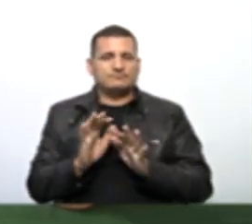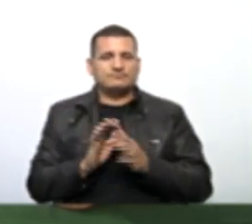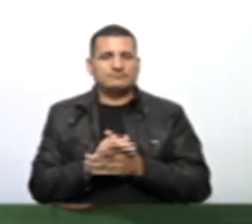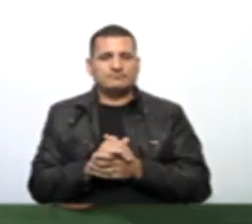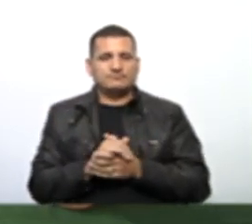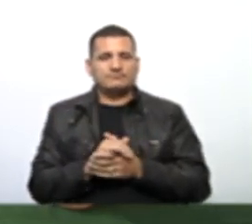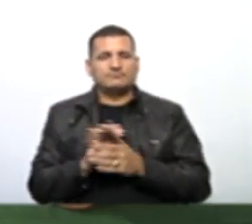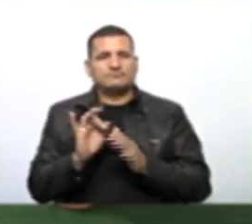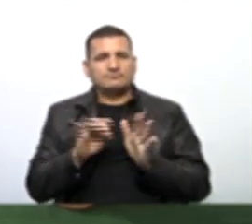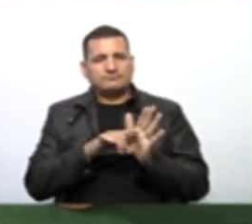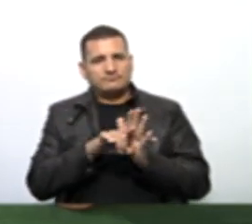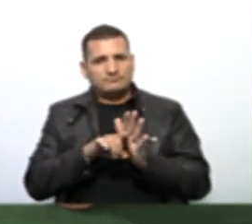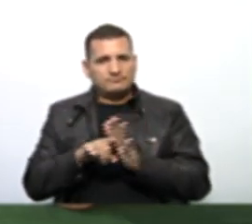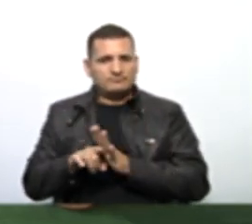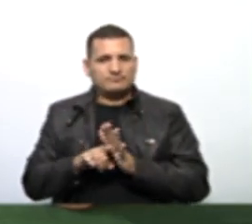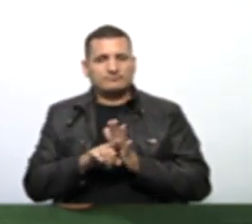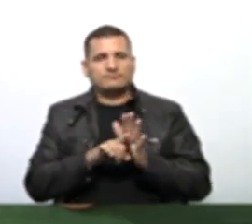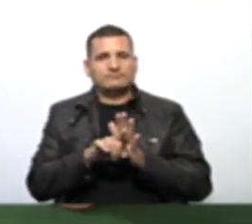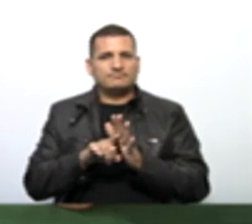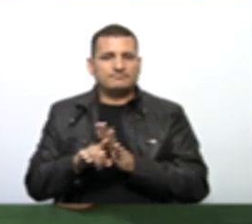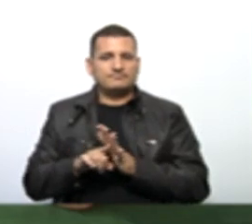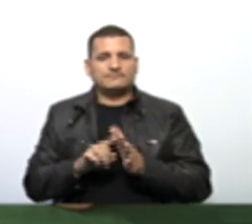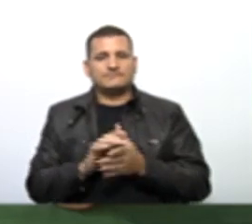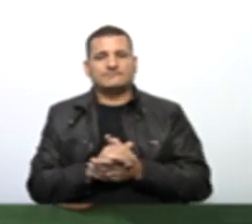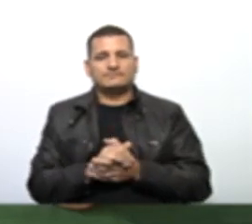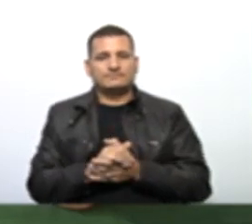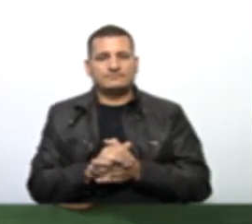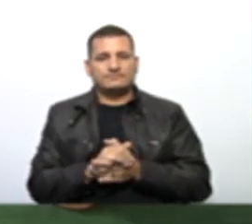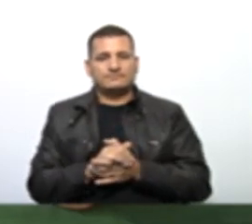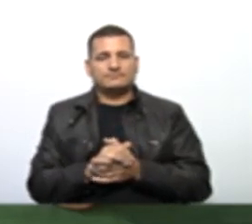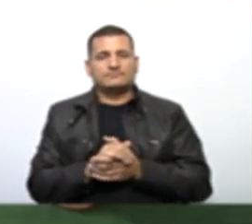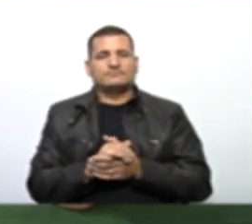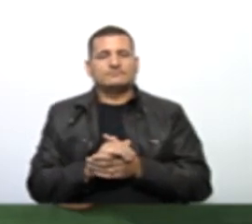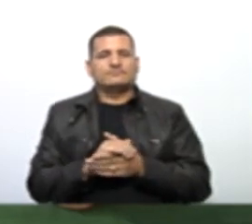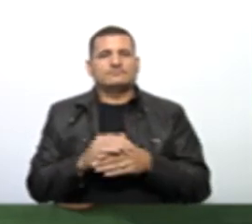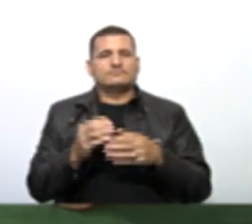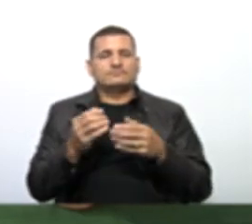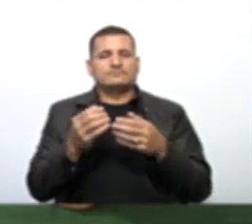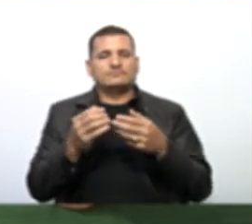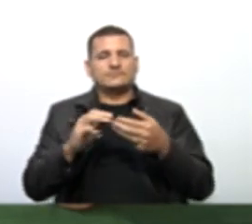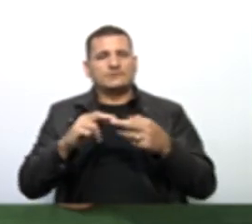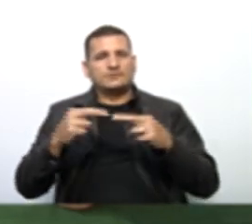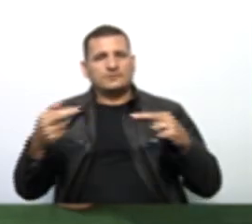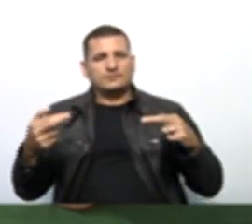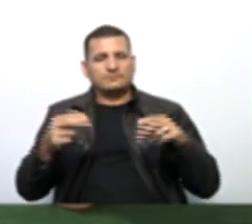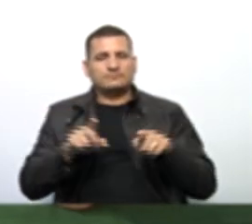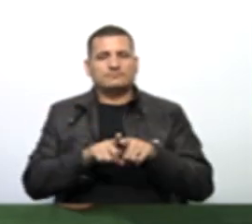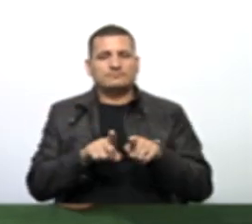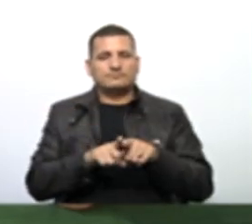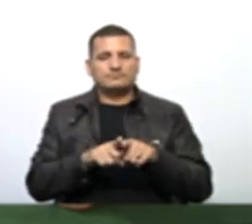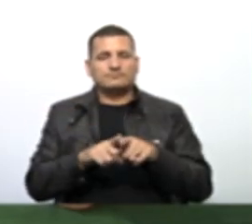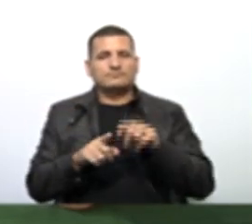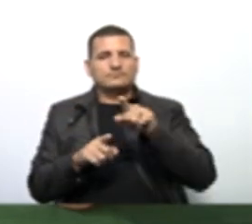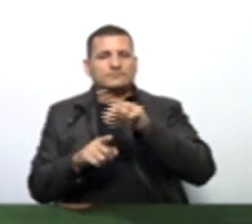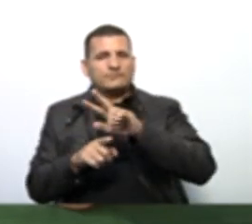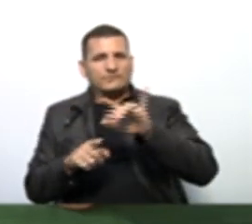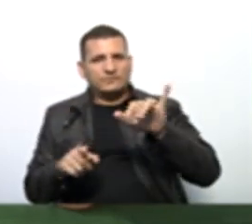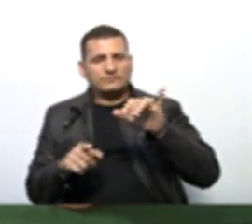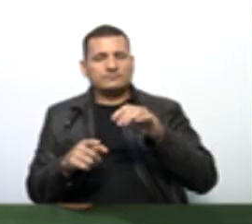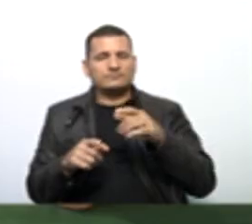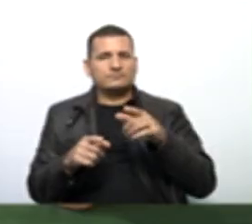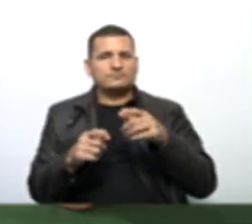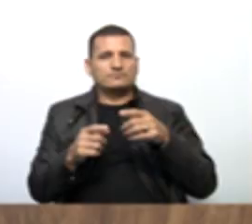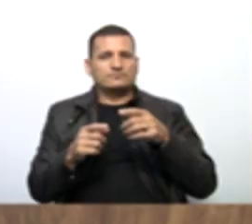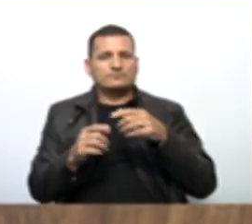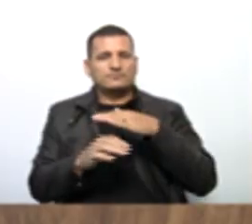questão de pesquisa questão de pisar pela categoria dos cravos quer vai abrir uma micro empresa tem sistemas você